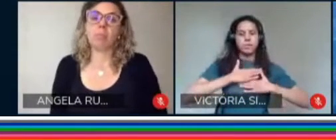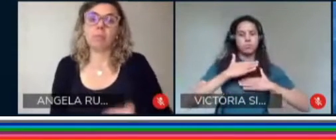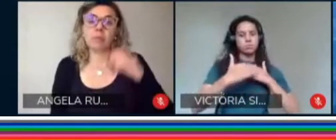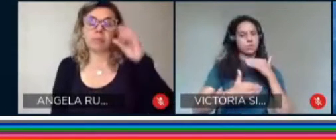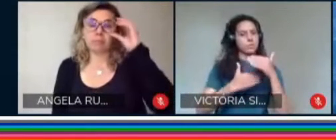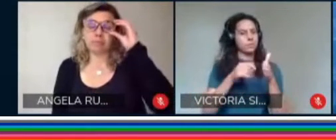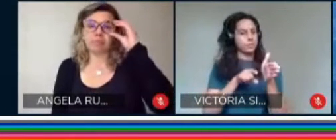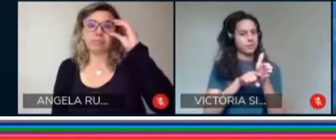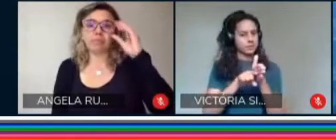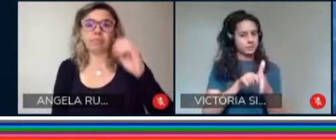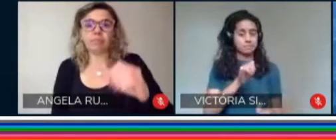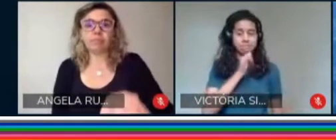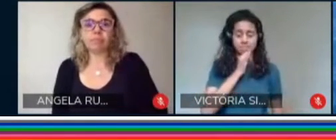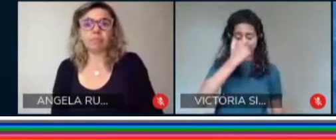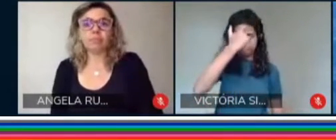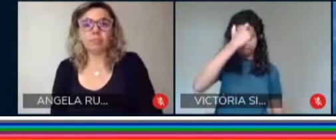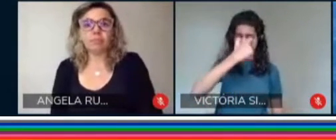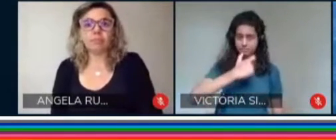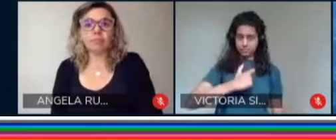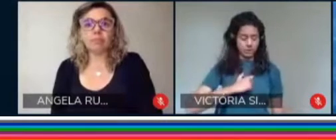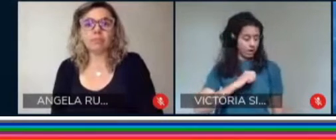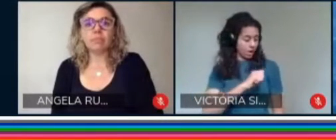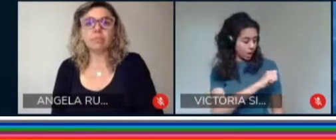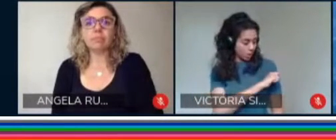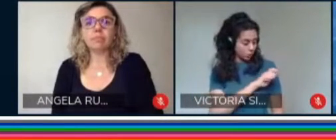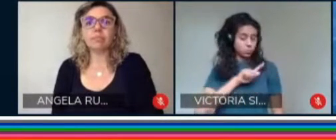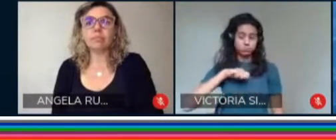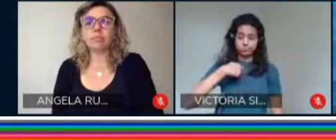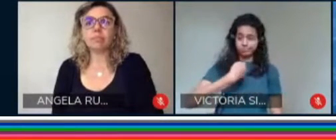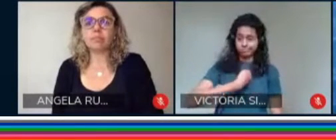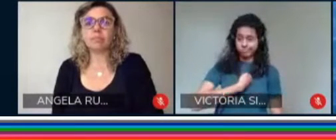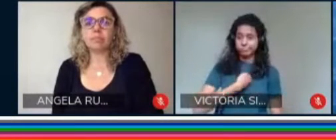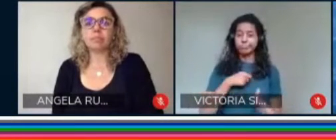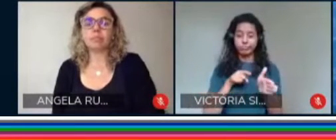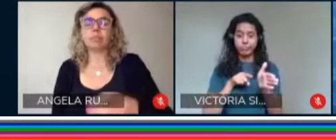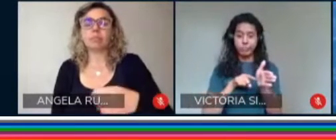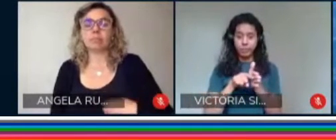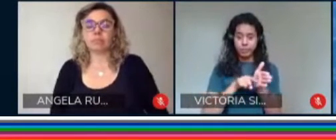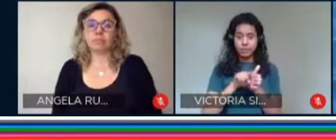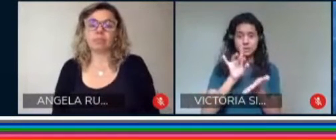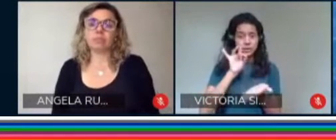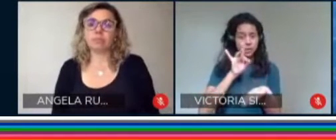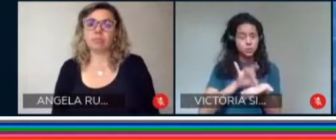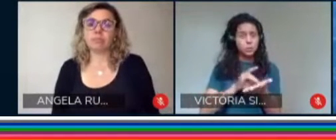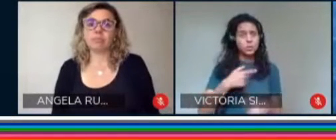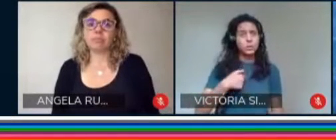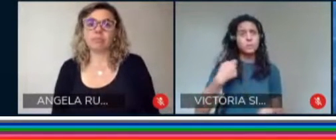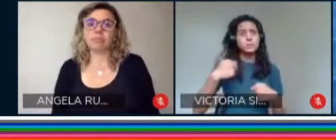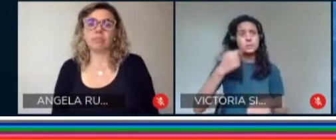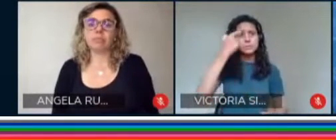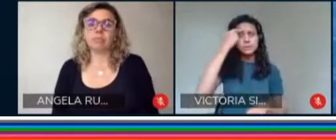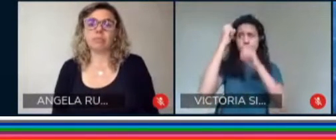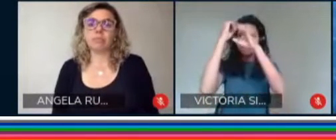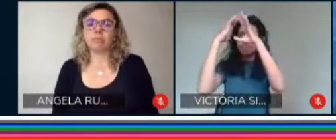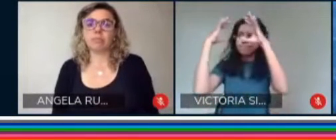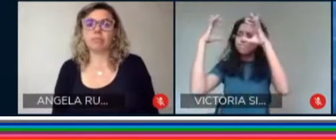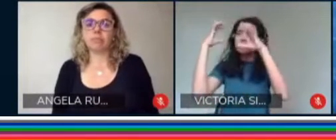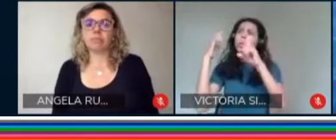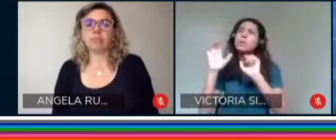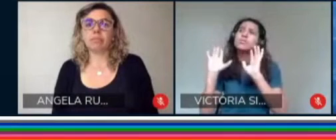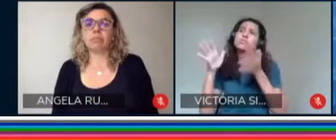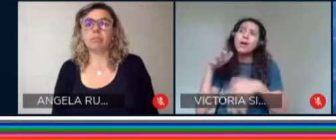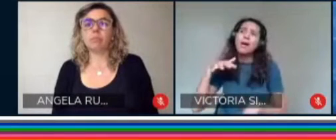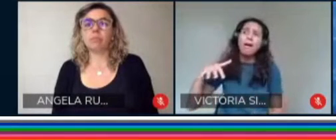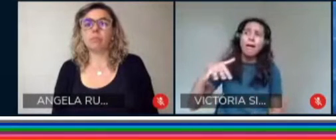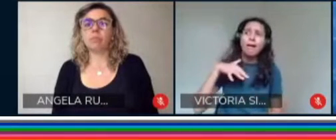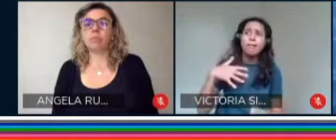aluno, do pesquisador, o que ele precisa de saída é pensar, né, o que já foi escrito sobre a minha área, né, sobre o